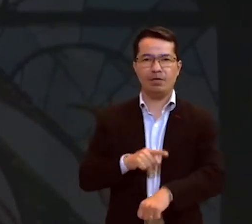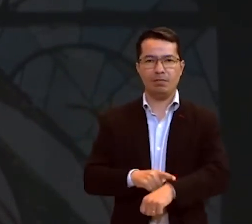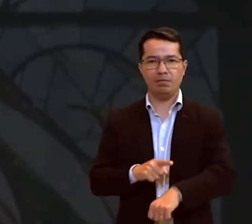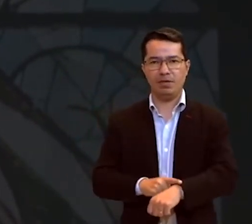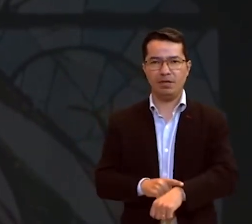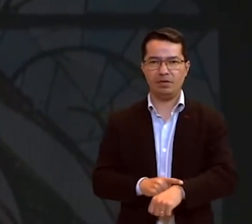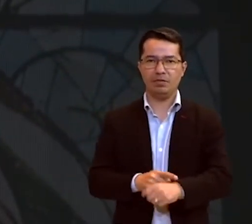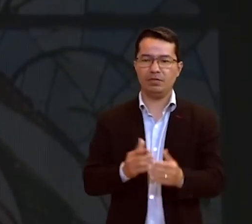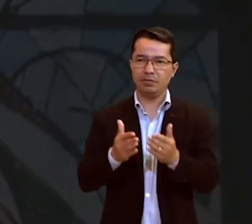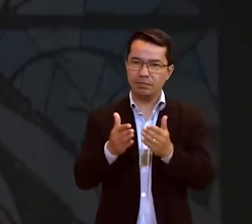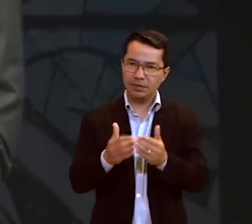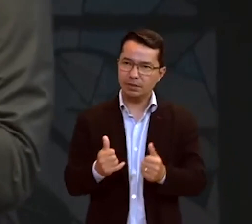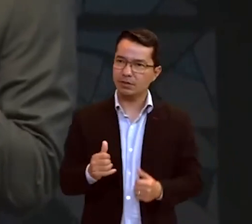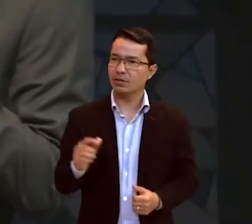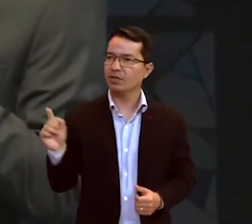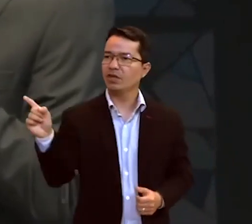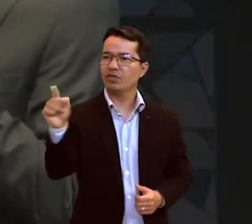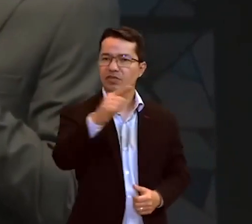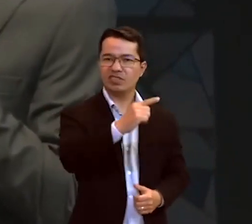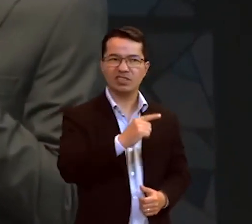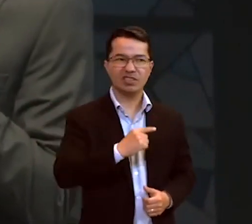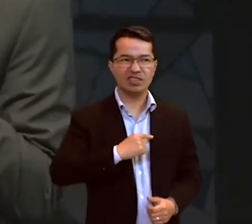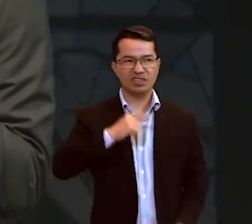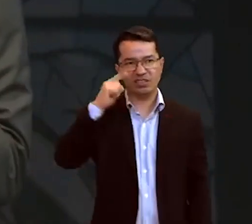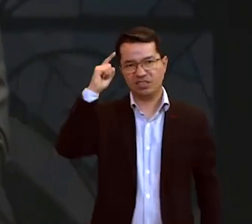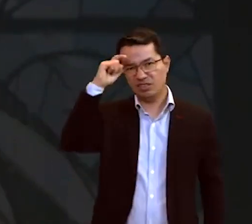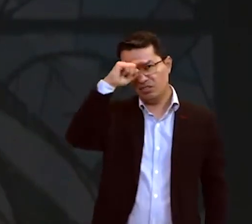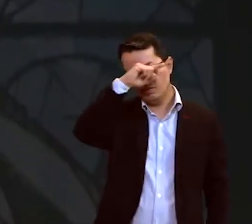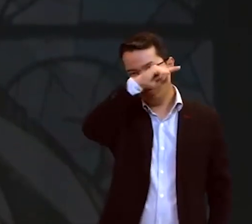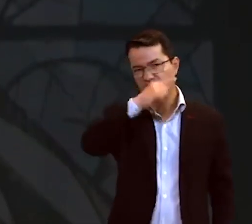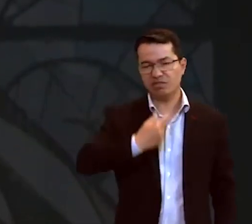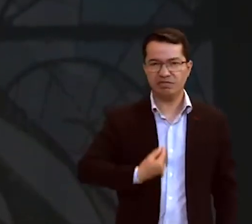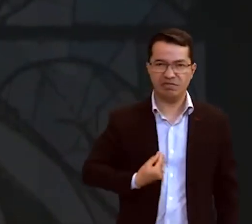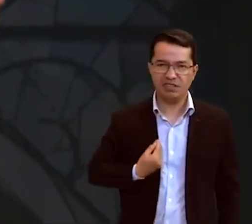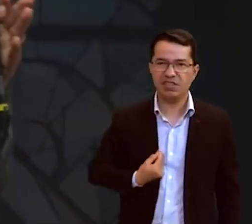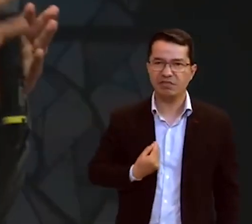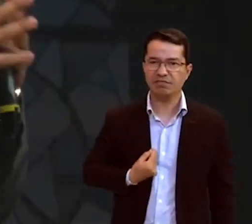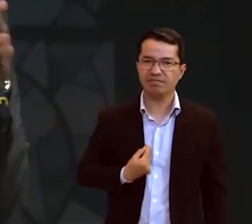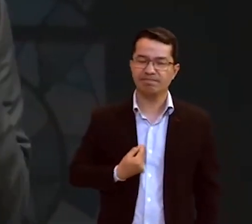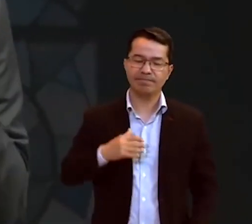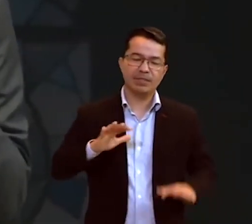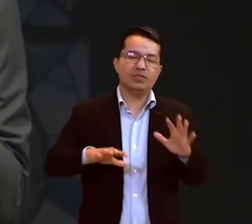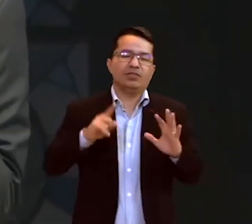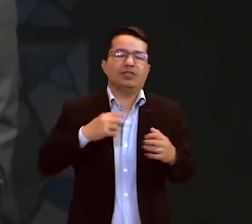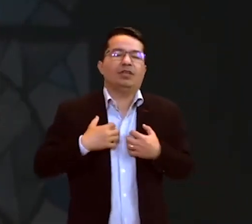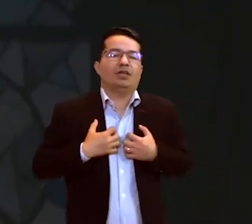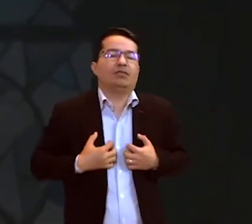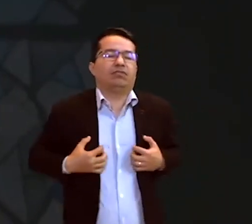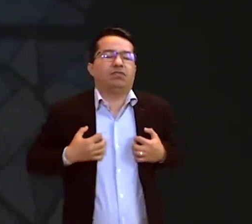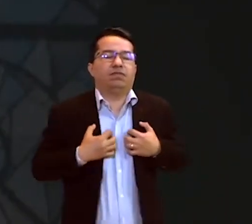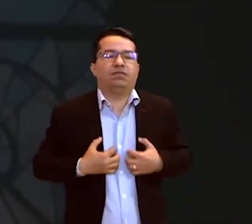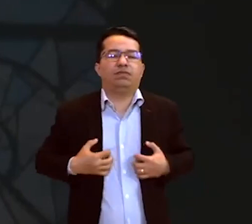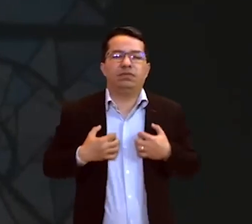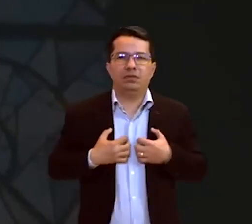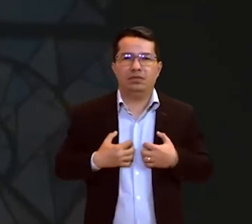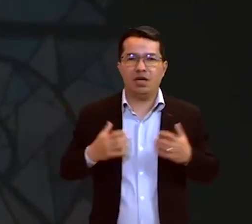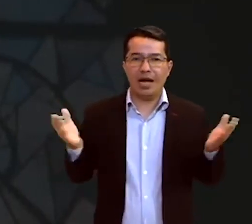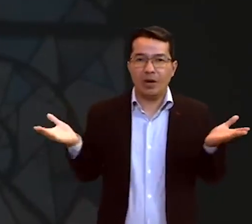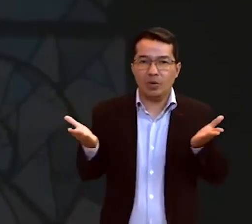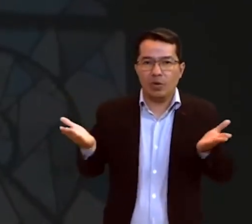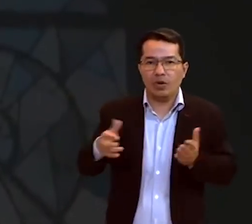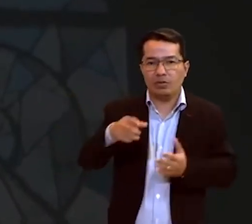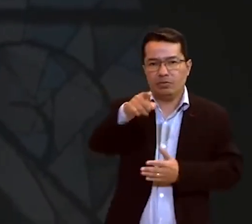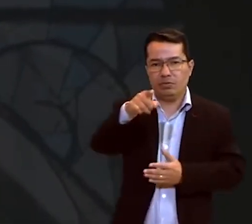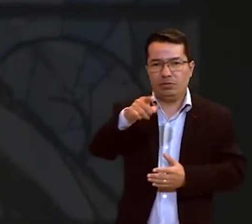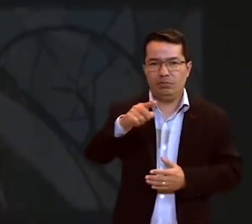oração, primeiro apelo, é para você que está passando por uma dificuldade. É você que está passando por uma aflição. E você vai apresentar a Deus, é